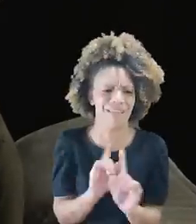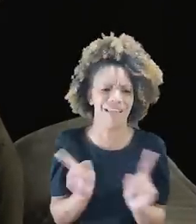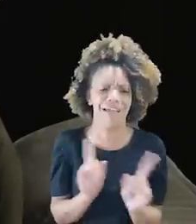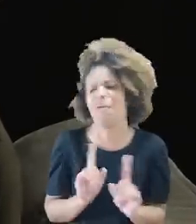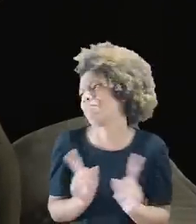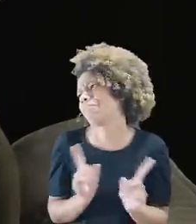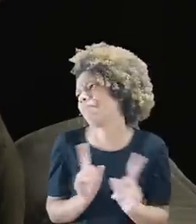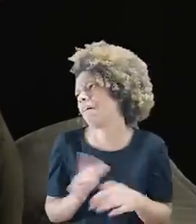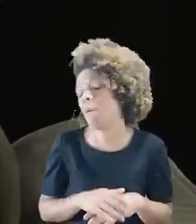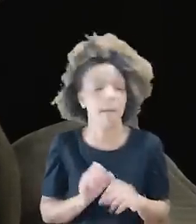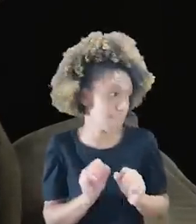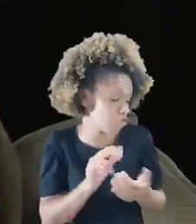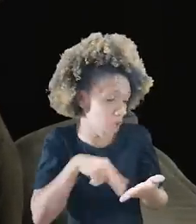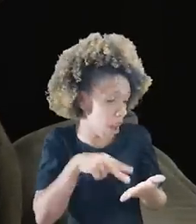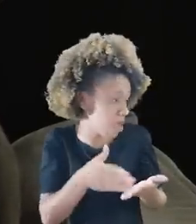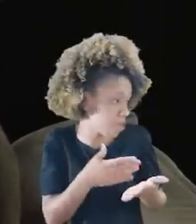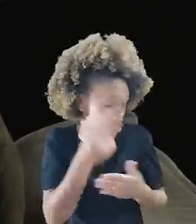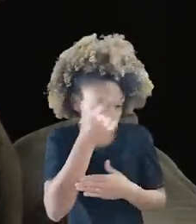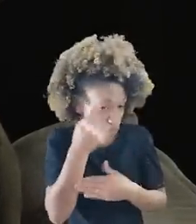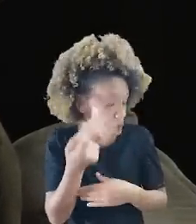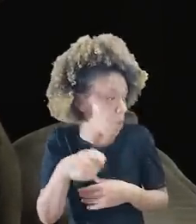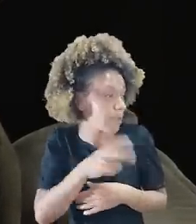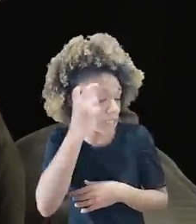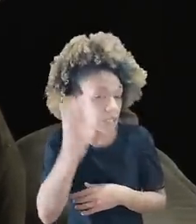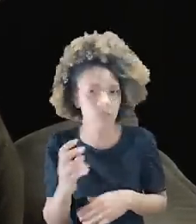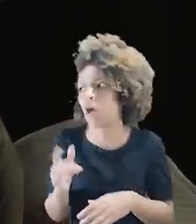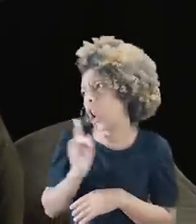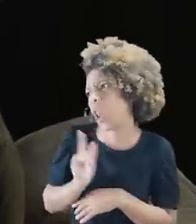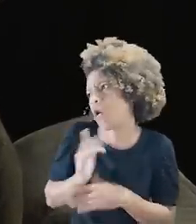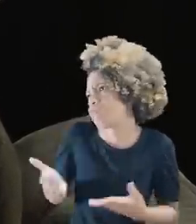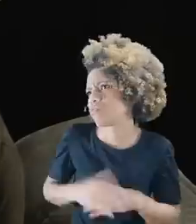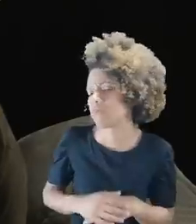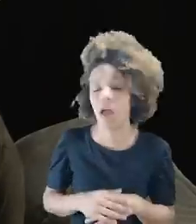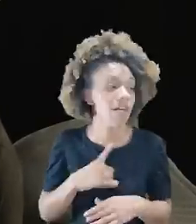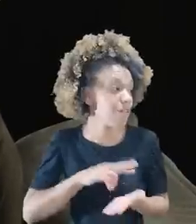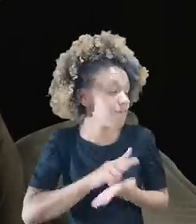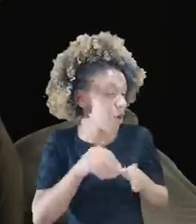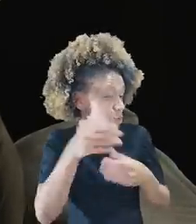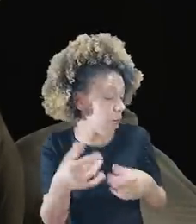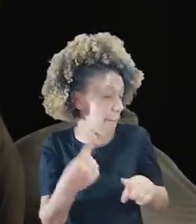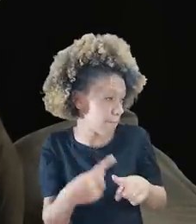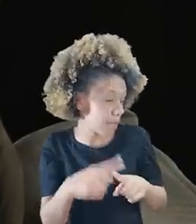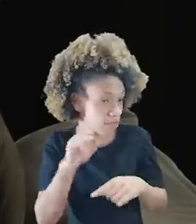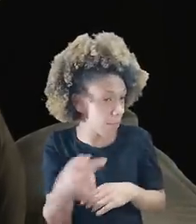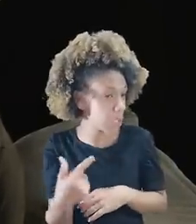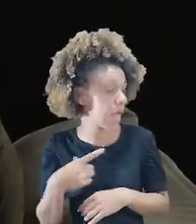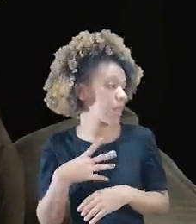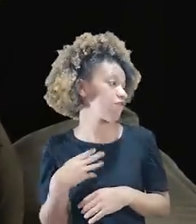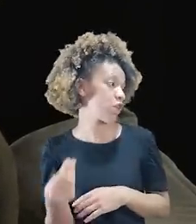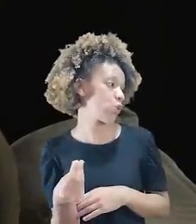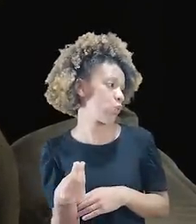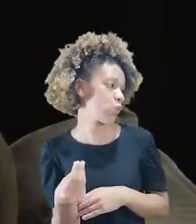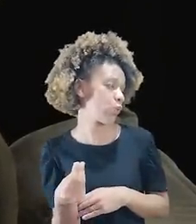tem uma família eu acho que a gente prioriza outras coisas o problema para mim é teu filho e o meu filho que é uma geração que